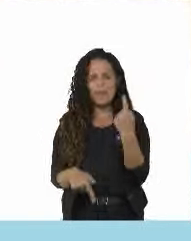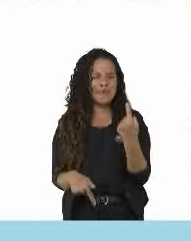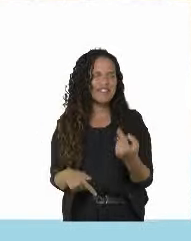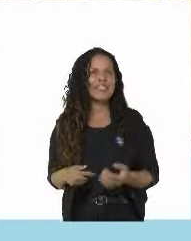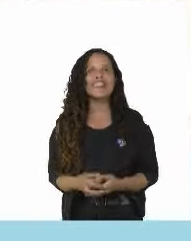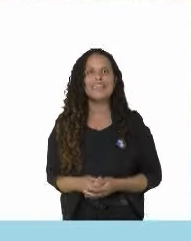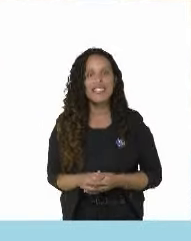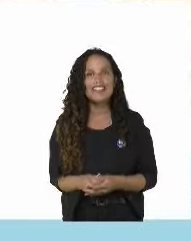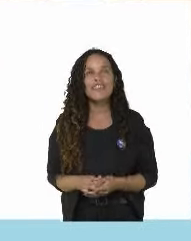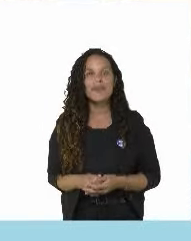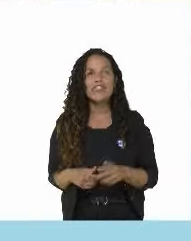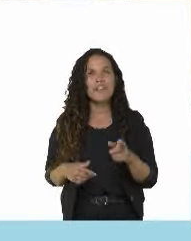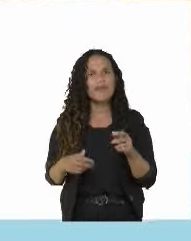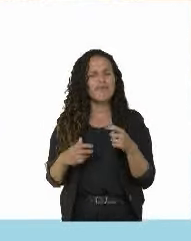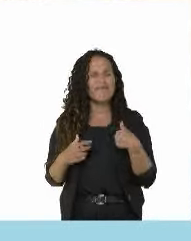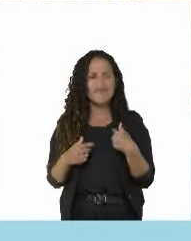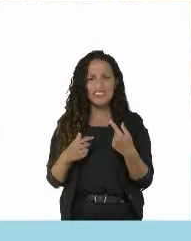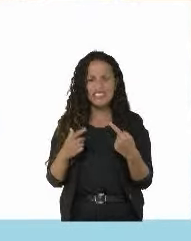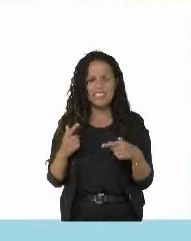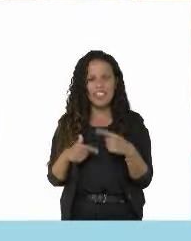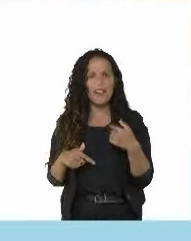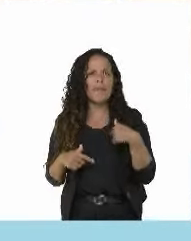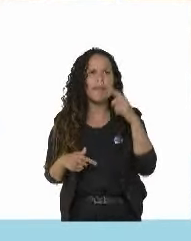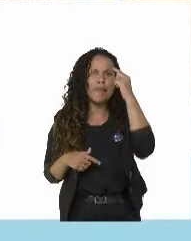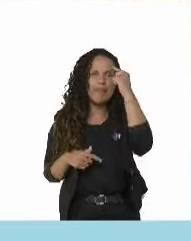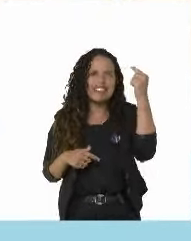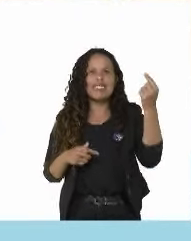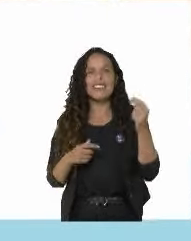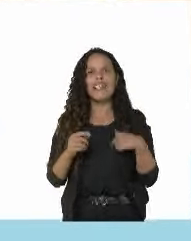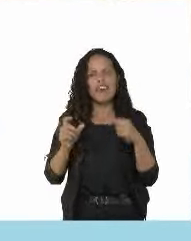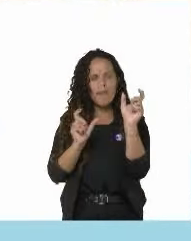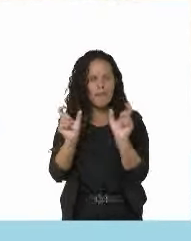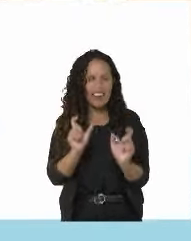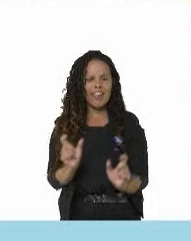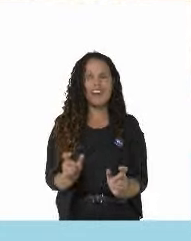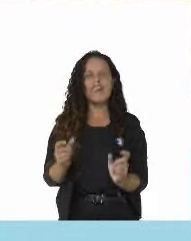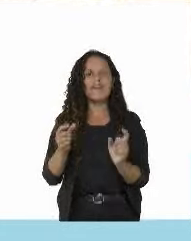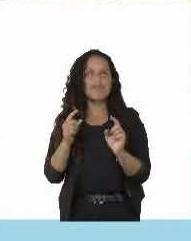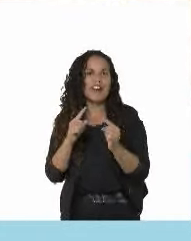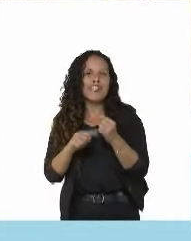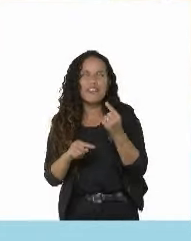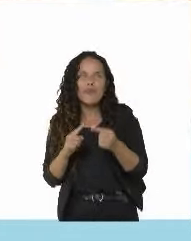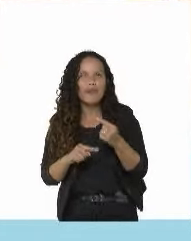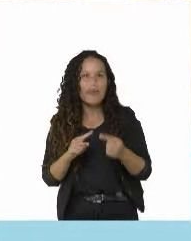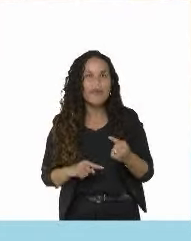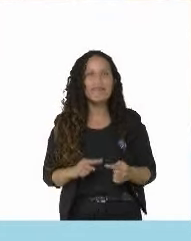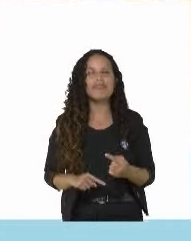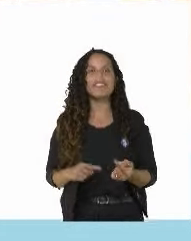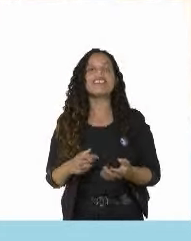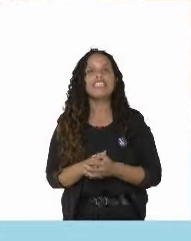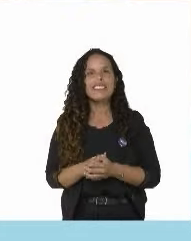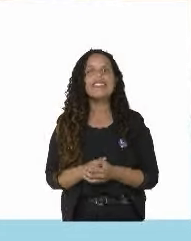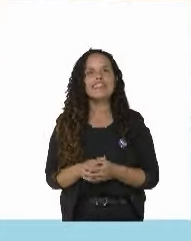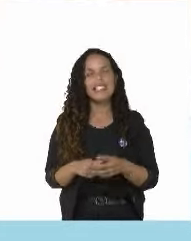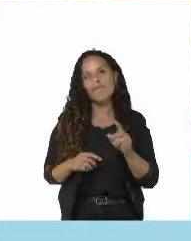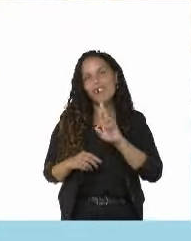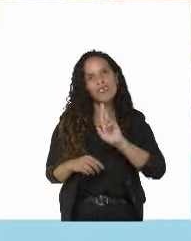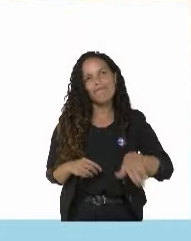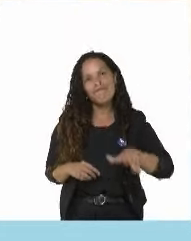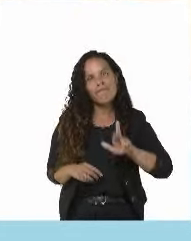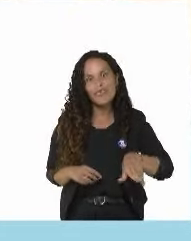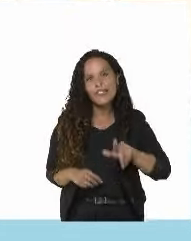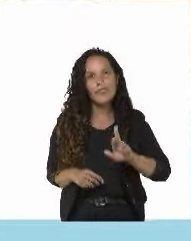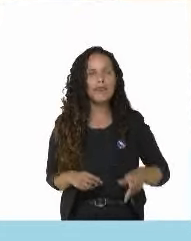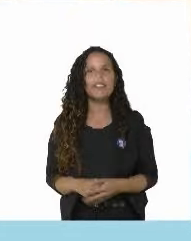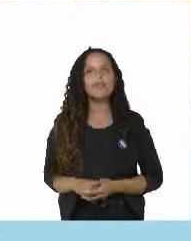pensou. Aí você fala, putz, mas eu achei que era só digitar umas palavras aqui e aí ia vir aquilo que eu queria. É, e não é assim, né?